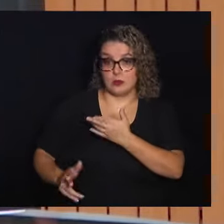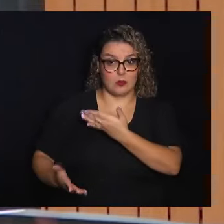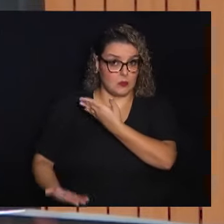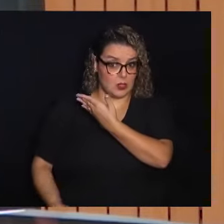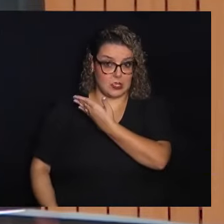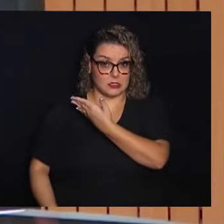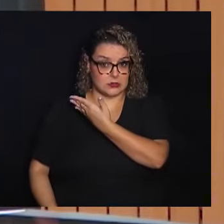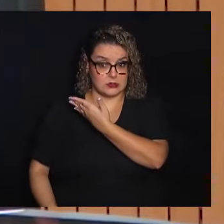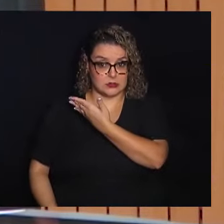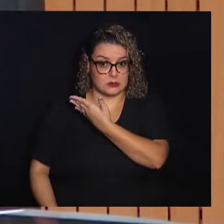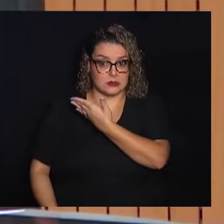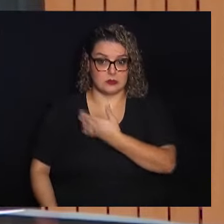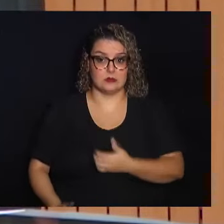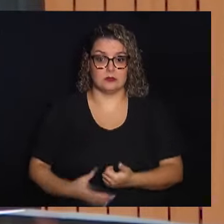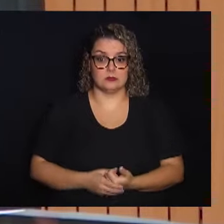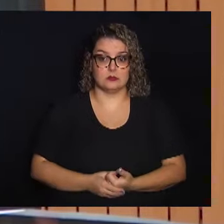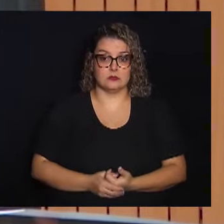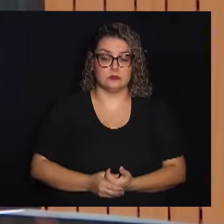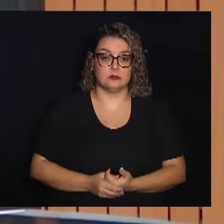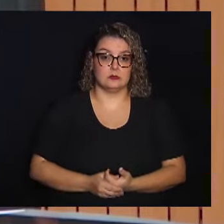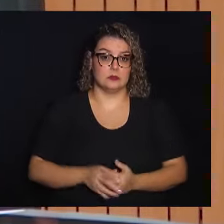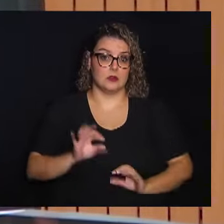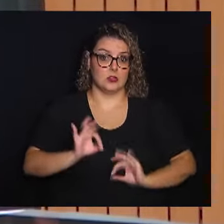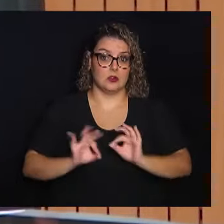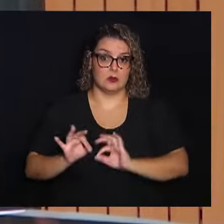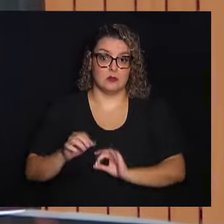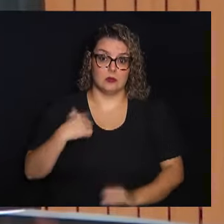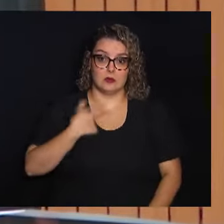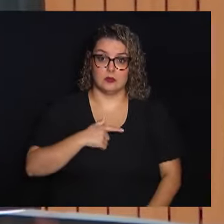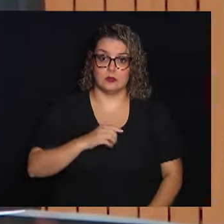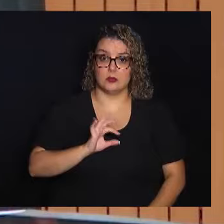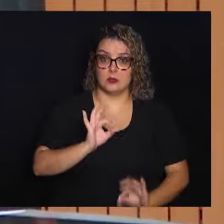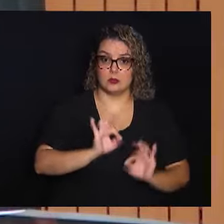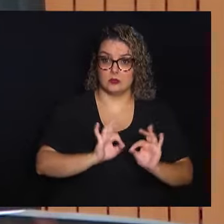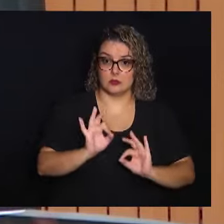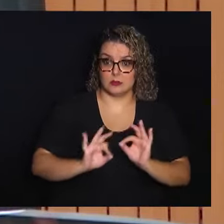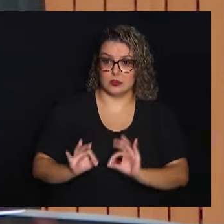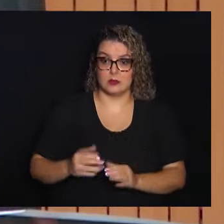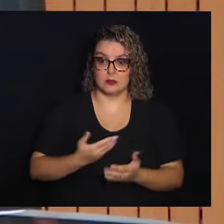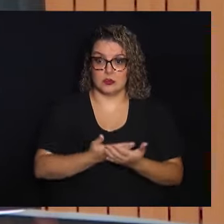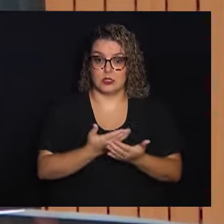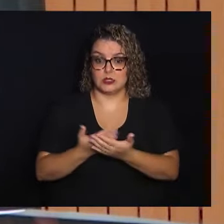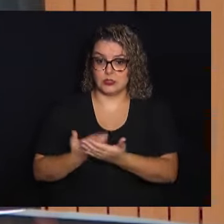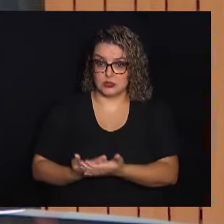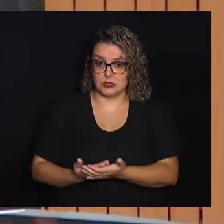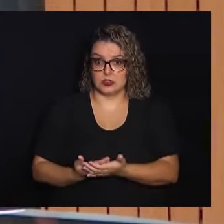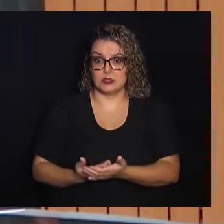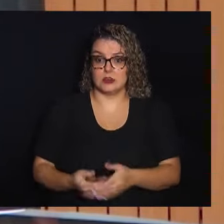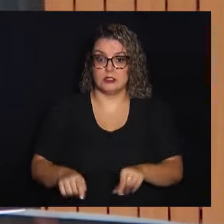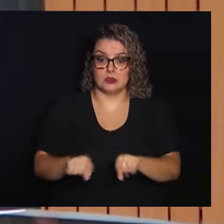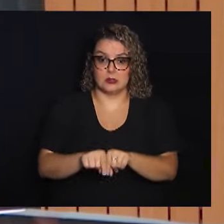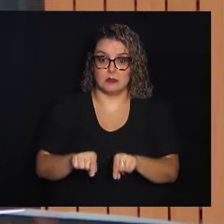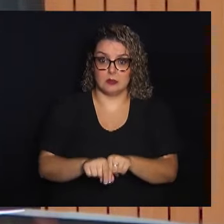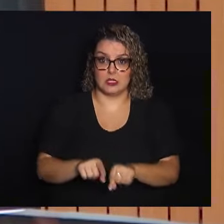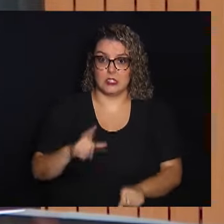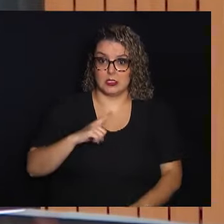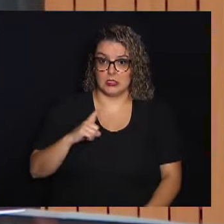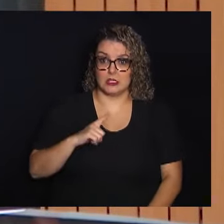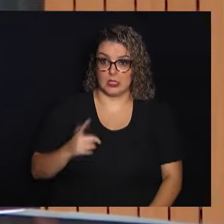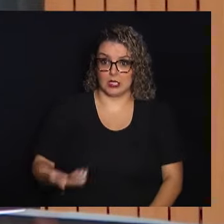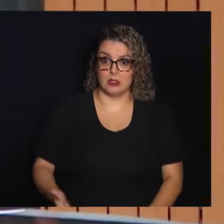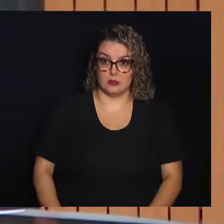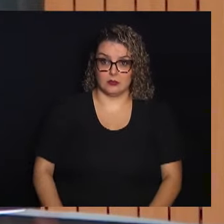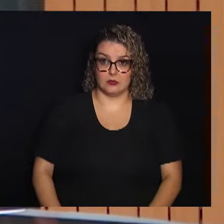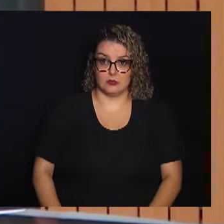obras como essa para elaborar nossos planejamentos de aula aqui